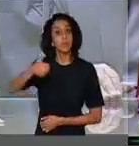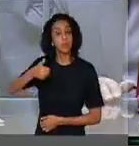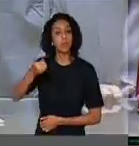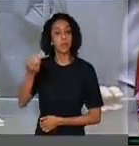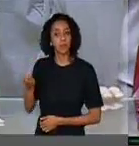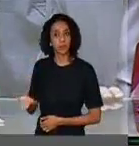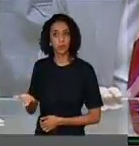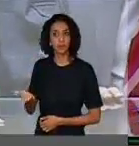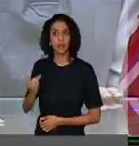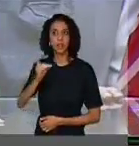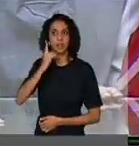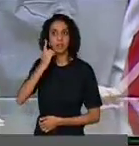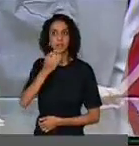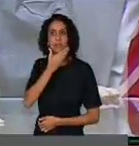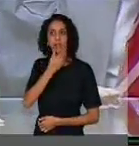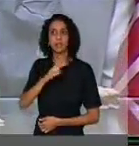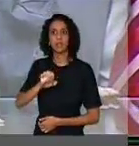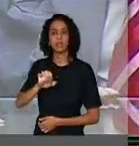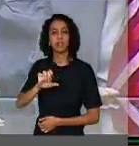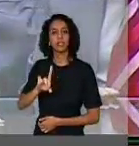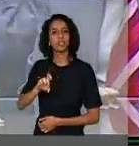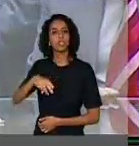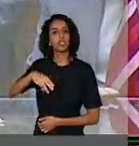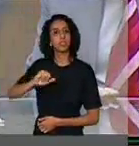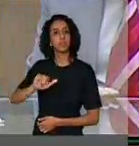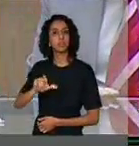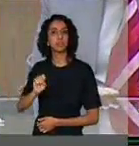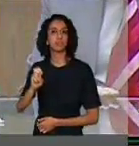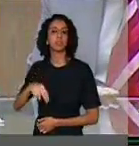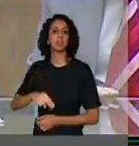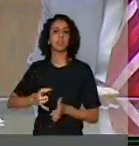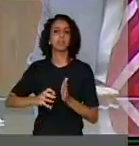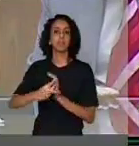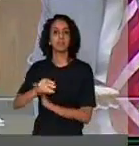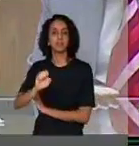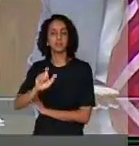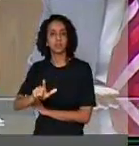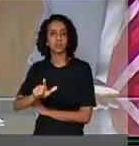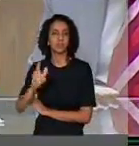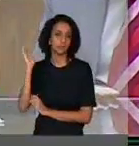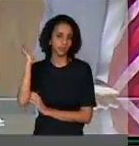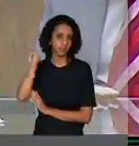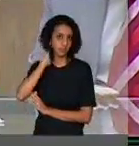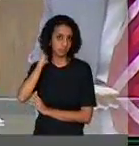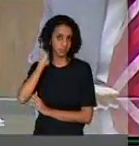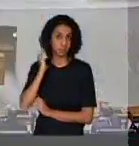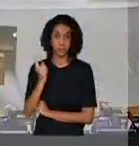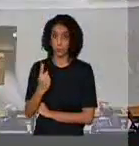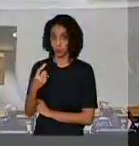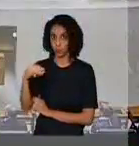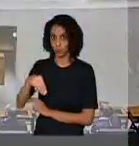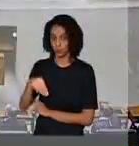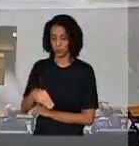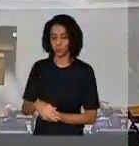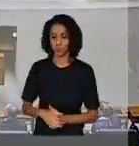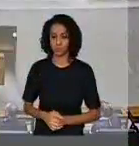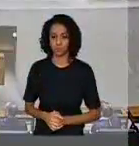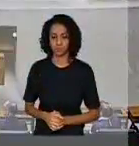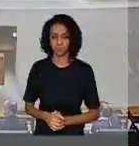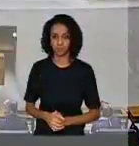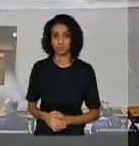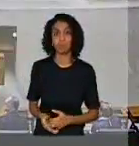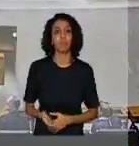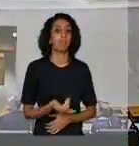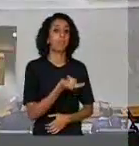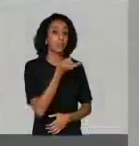palavra é o deputado Edmilson Rodrigues, do PSOL do Pará. Primeiro, por um minuto, parlamentar. Ou não. Eu peço desculpa, eu